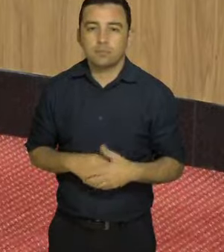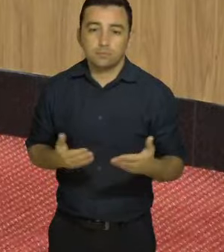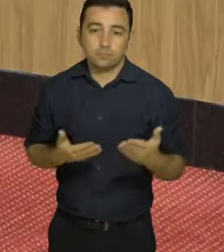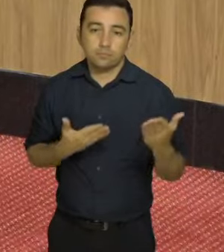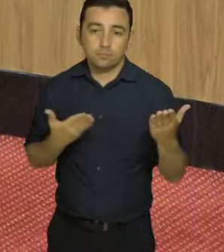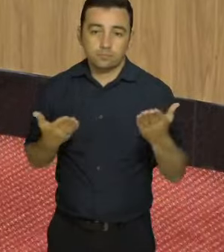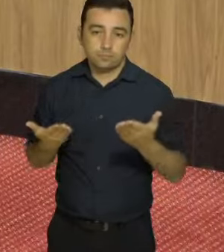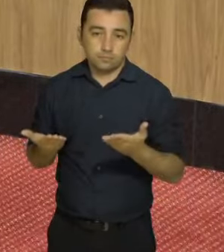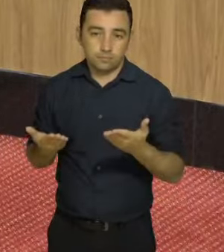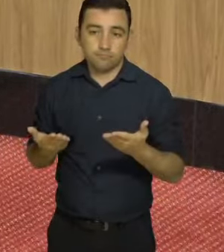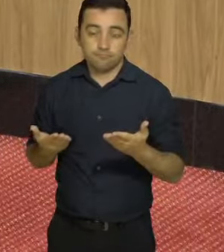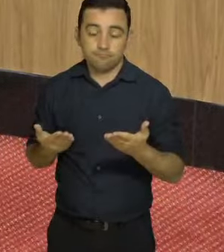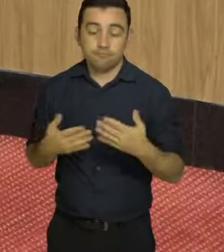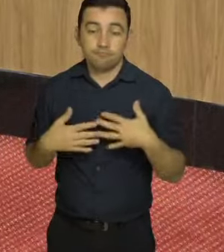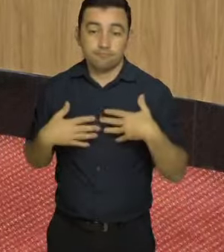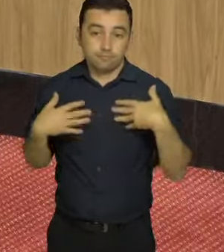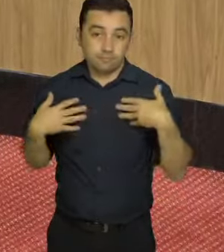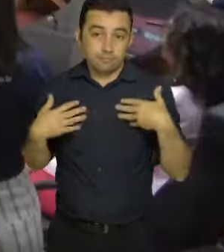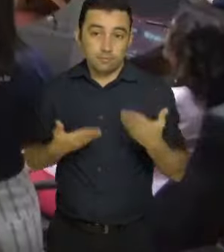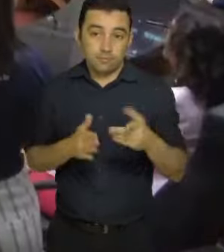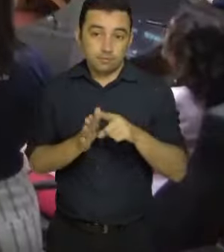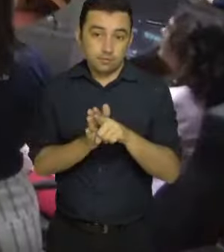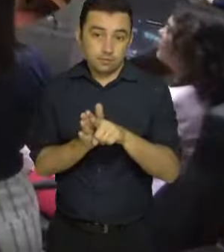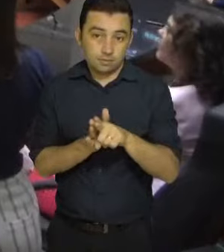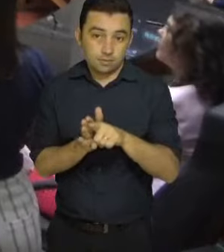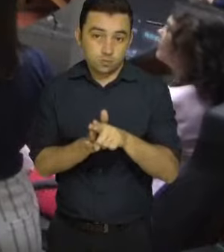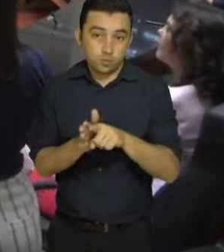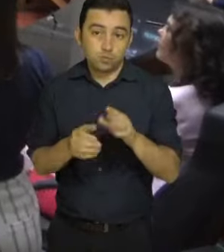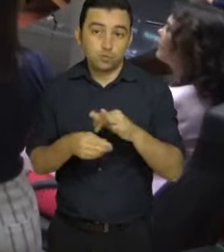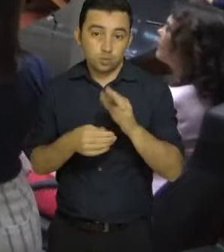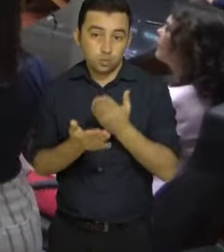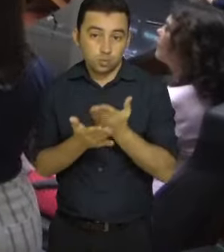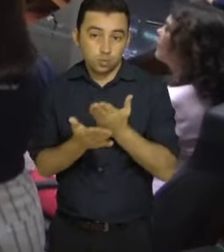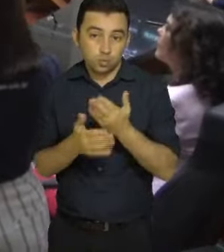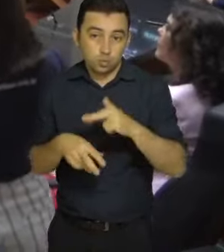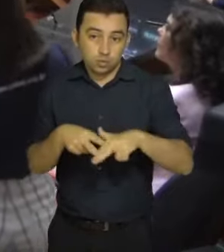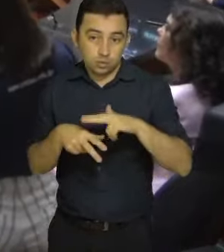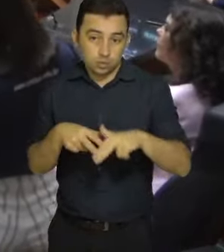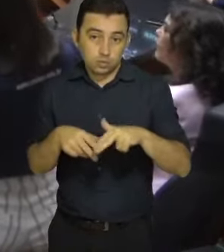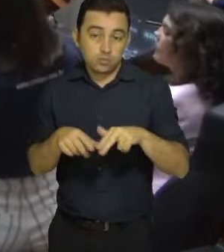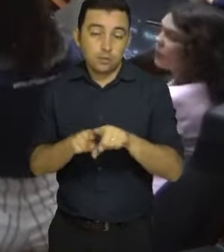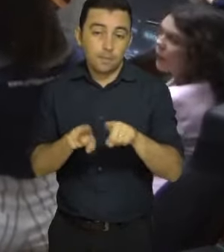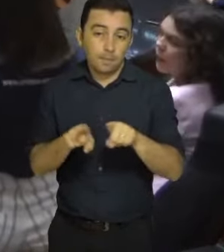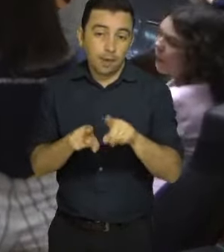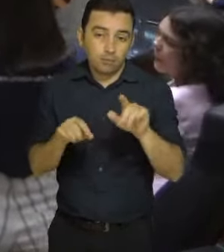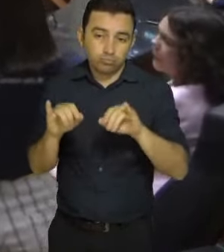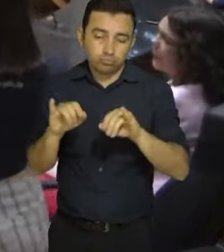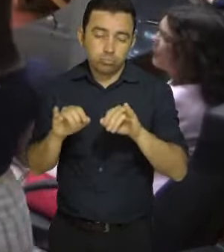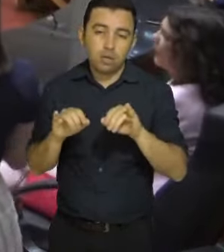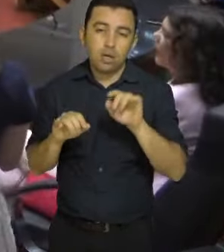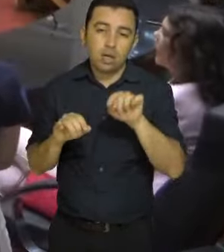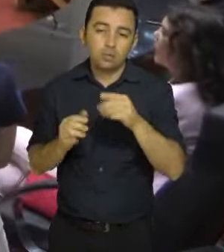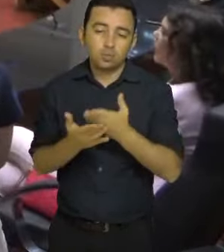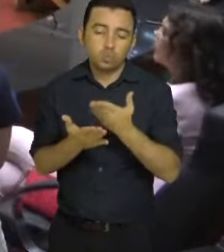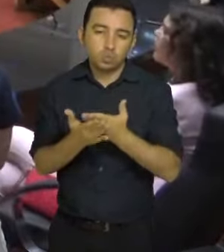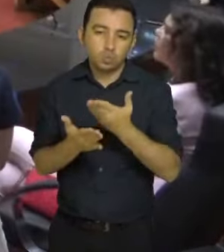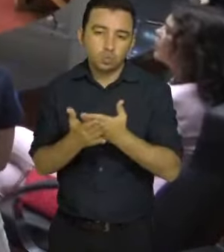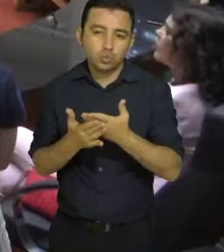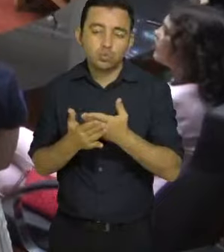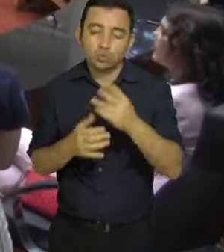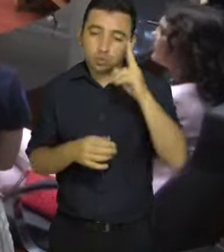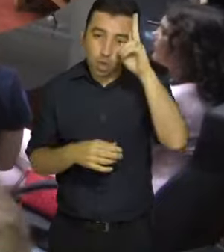Convidamos para receber a homenagem a pesquisadora do Instituto dos Estudos de Gênero e do Laboratório de Estudos de Gênero e História